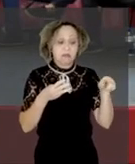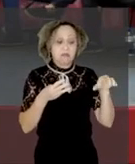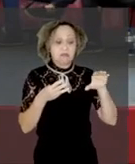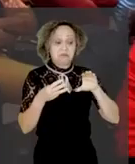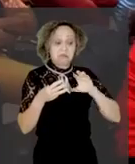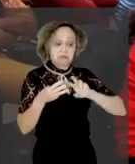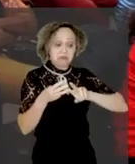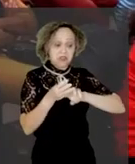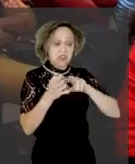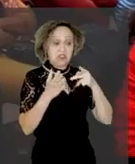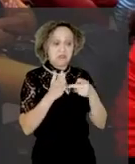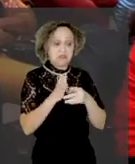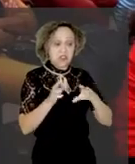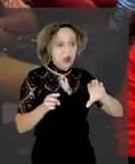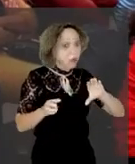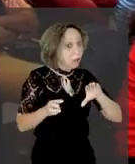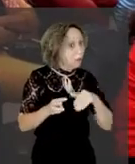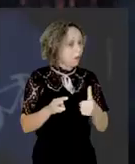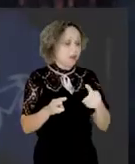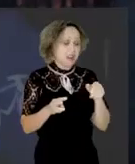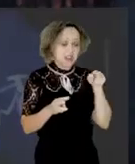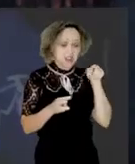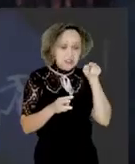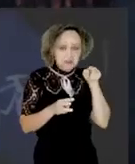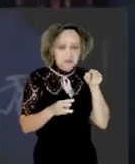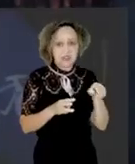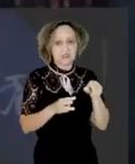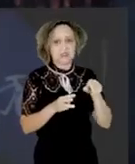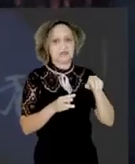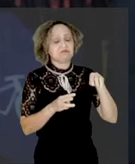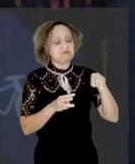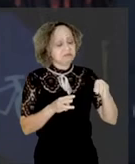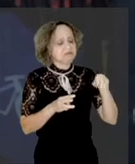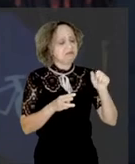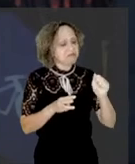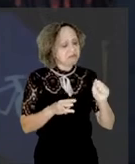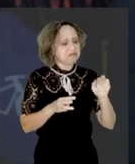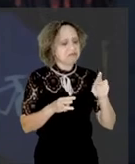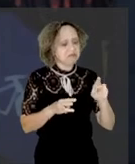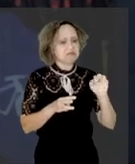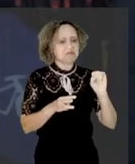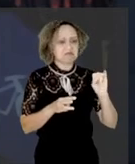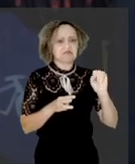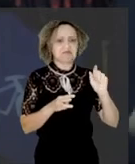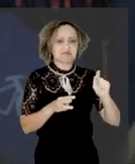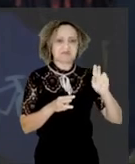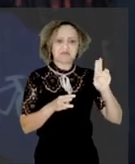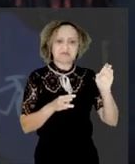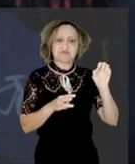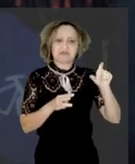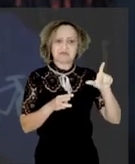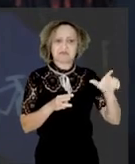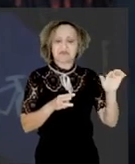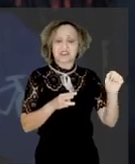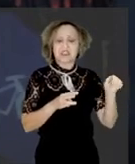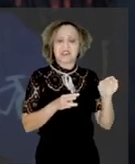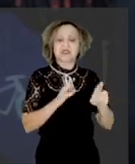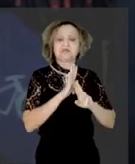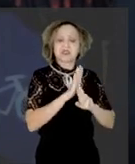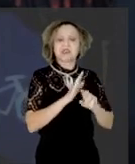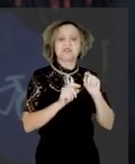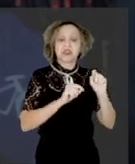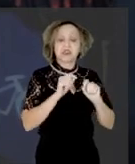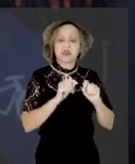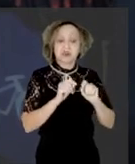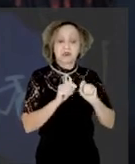que parte do que aconteceu nesse país, da luta contra a ditadura e as vitórias que houveram, foi fruto